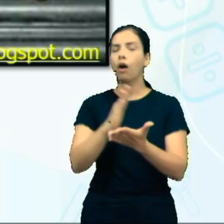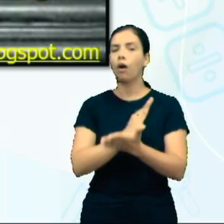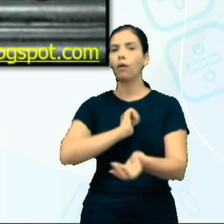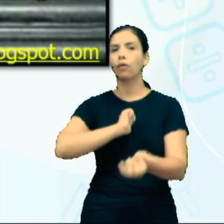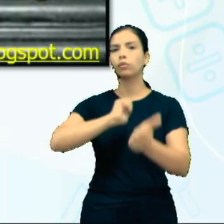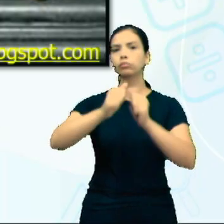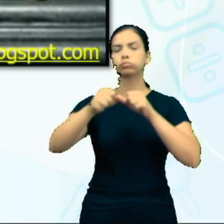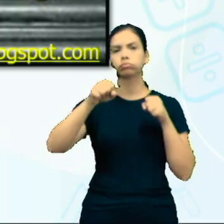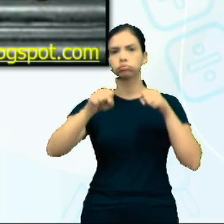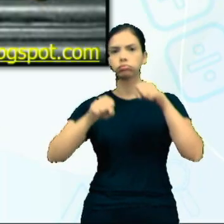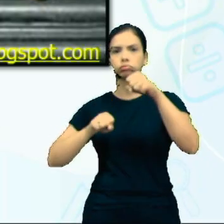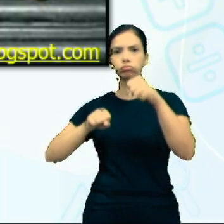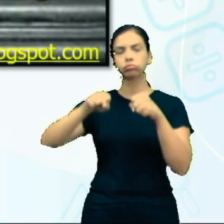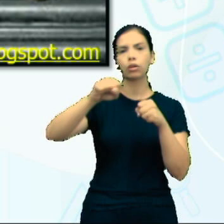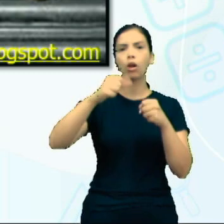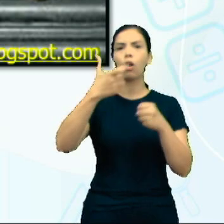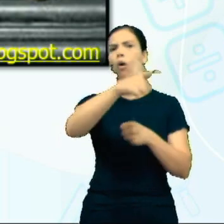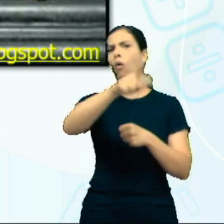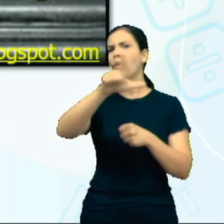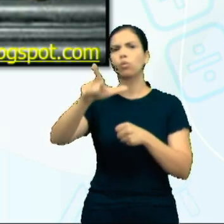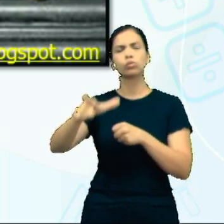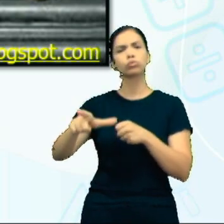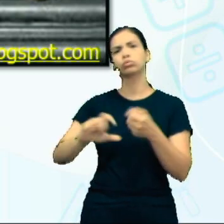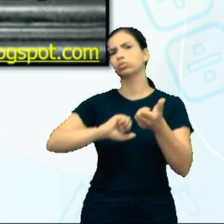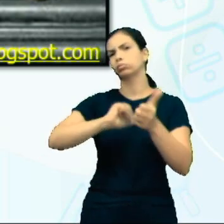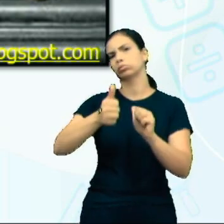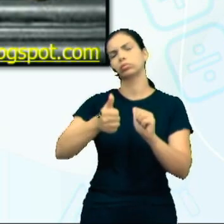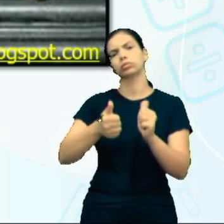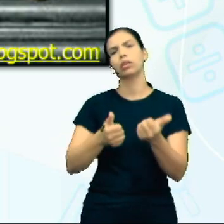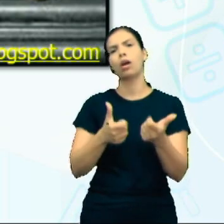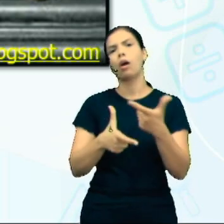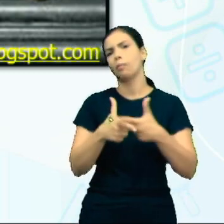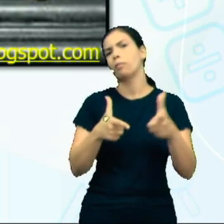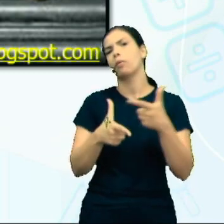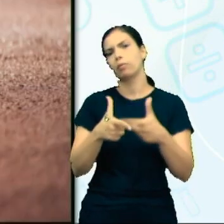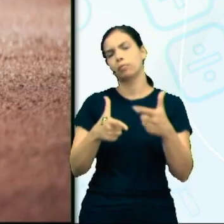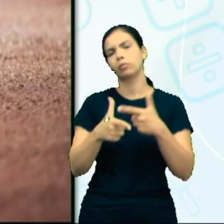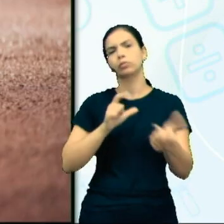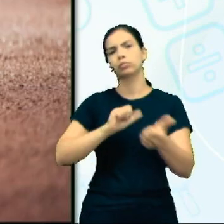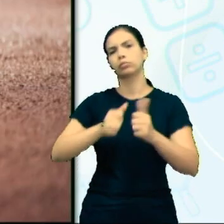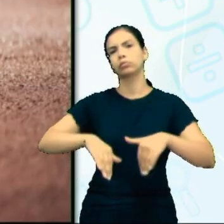no boxe, na ginástica, entre outros, e é um problema do esporte de alto rendimento.